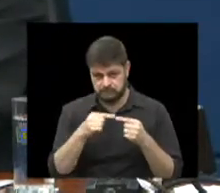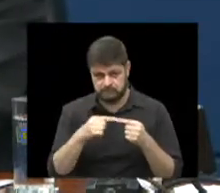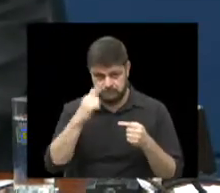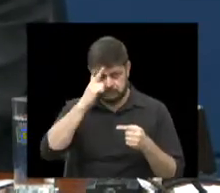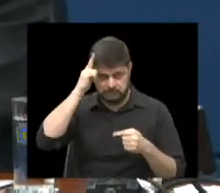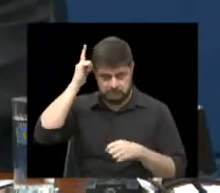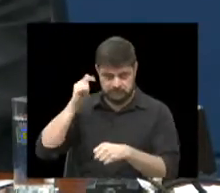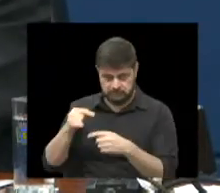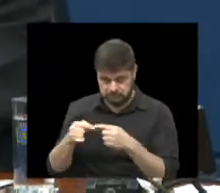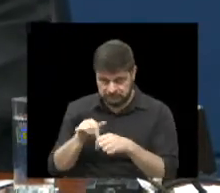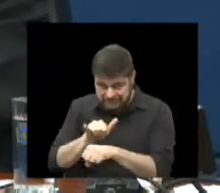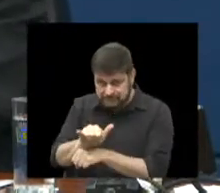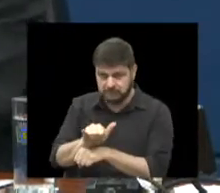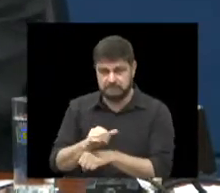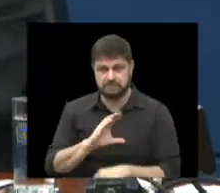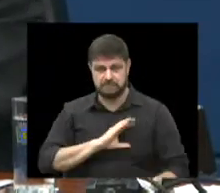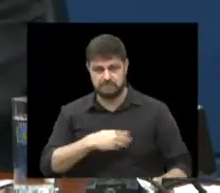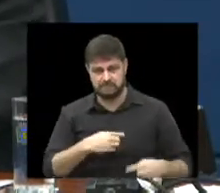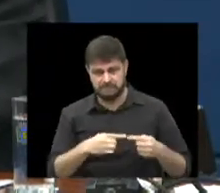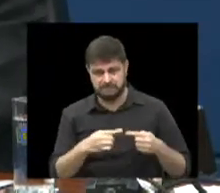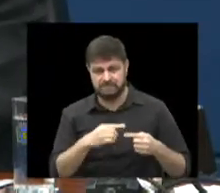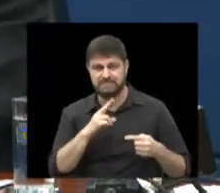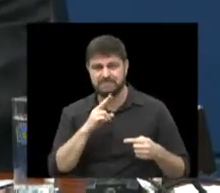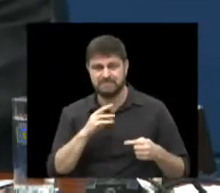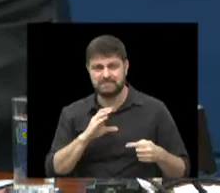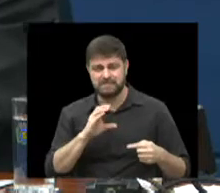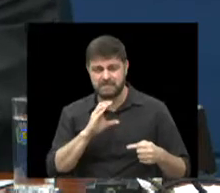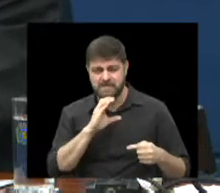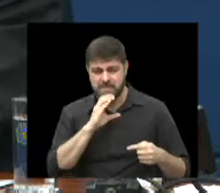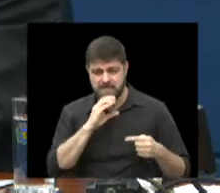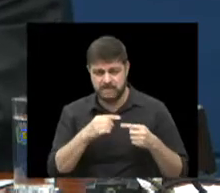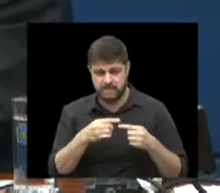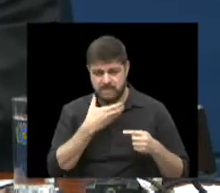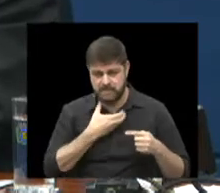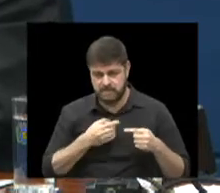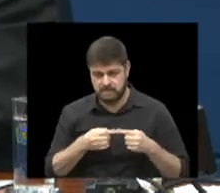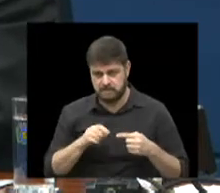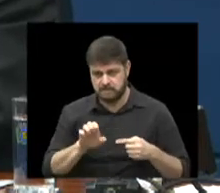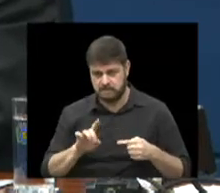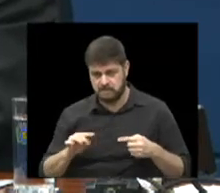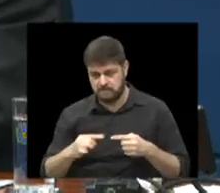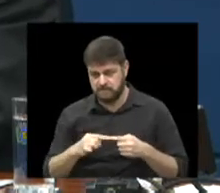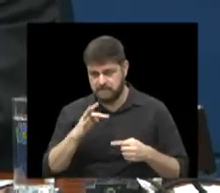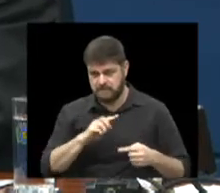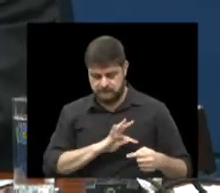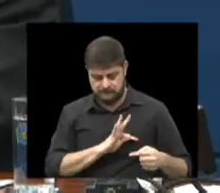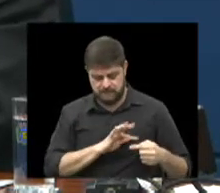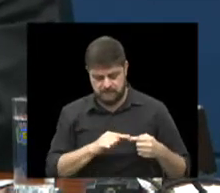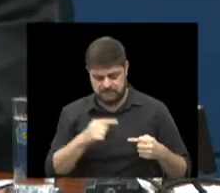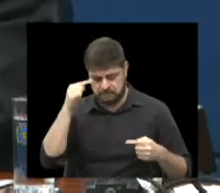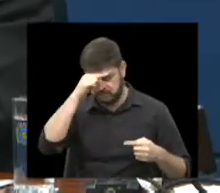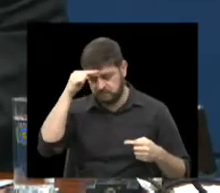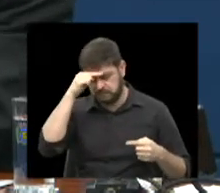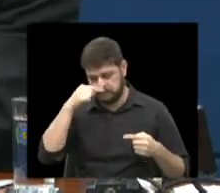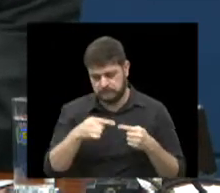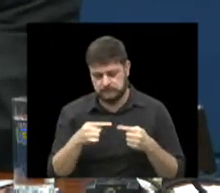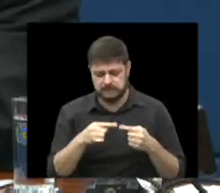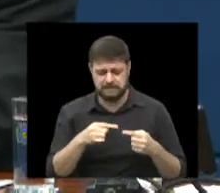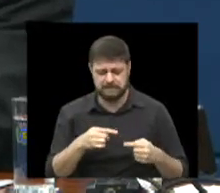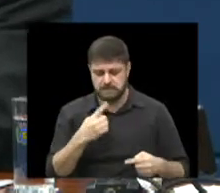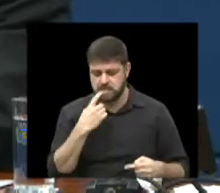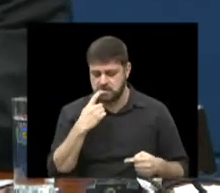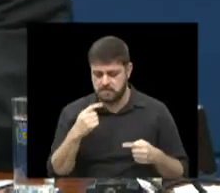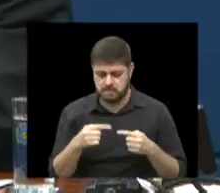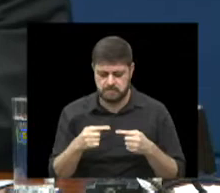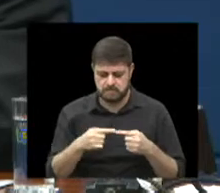sim. Aurélio Cláudio ausente. Campos Filho, sim. Carlão do PT, sim. Carmo Luiz, sim. Edson Ribeiro, sim. Fernando Mendes, sim. Felipe Marquesi, sim. Gilberto